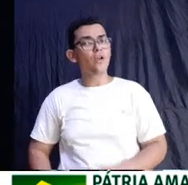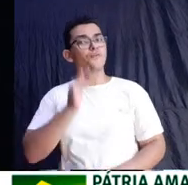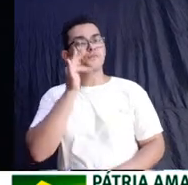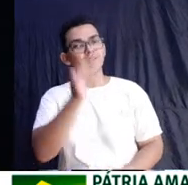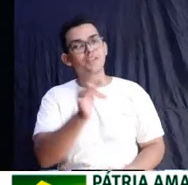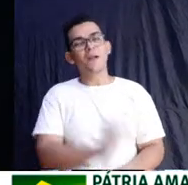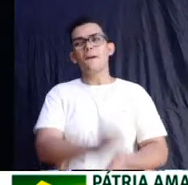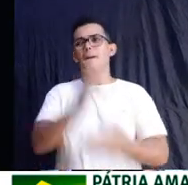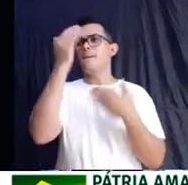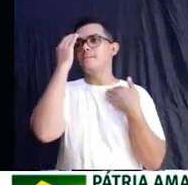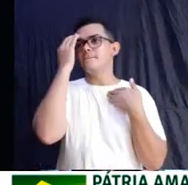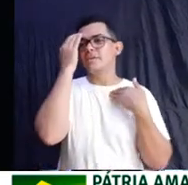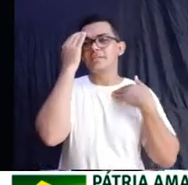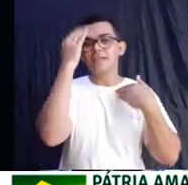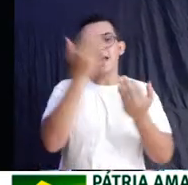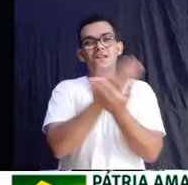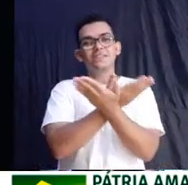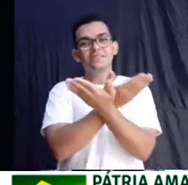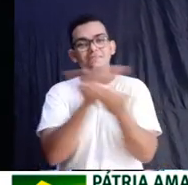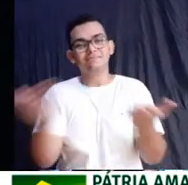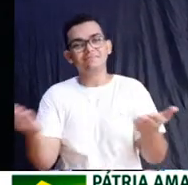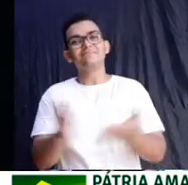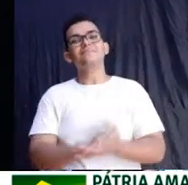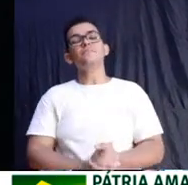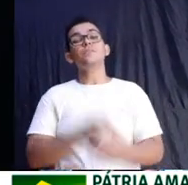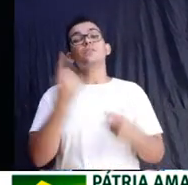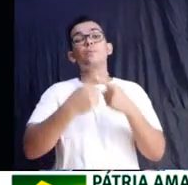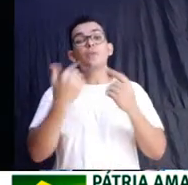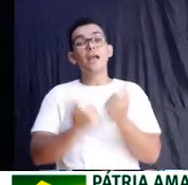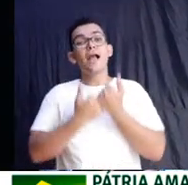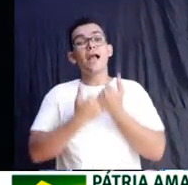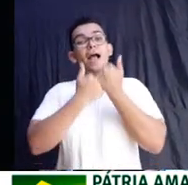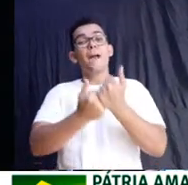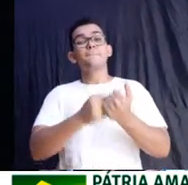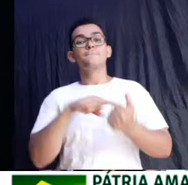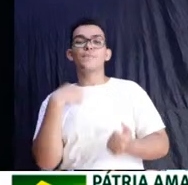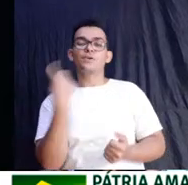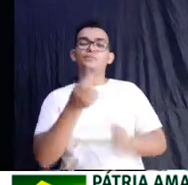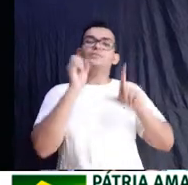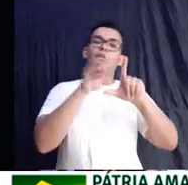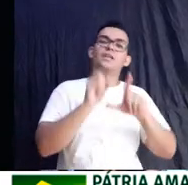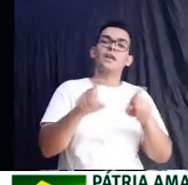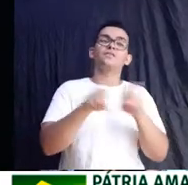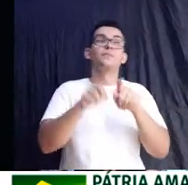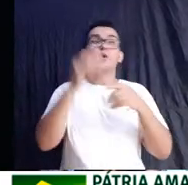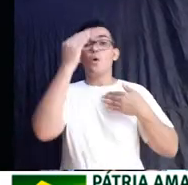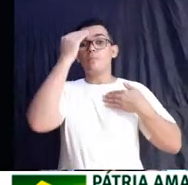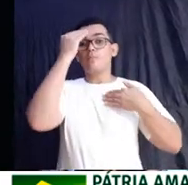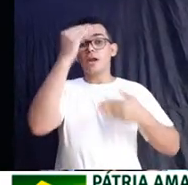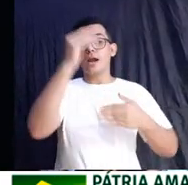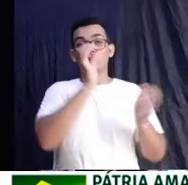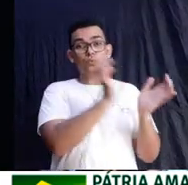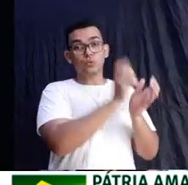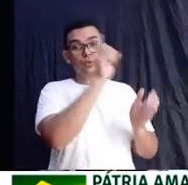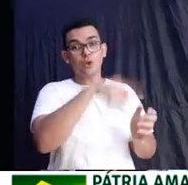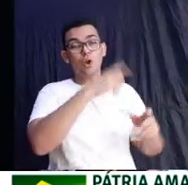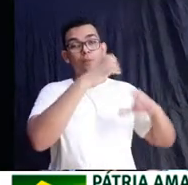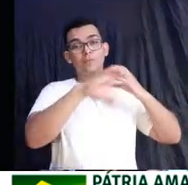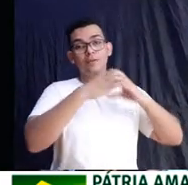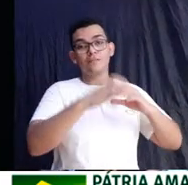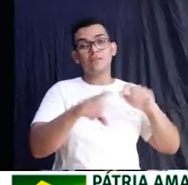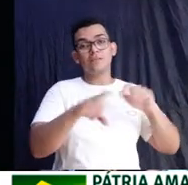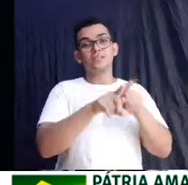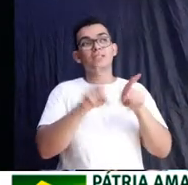Federal. Muito obrigado por estar apoiando a nossa live. Obrigado, David, pelo convite. Produção, muito